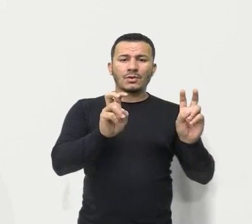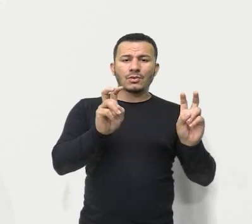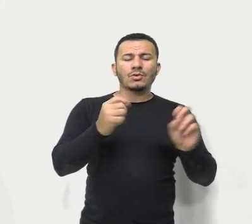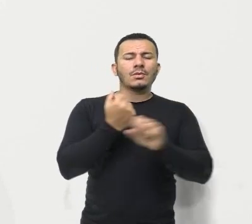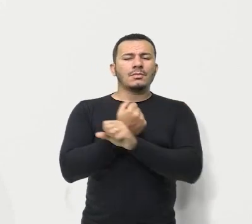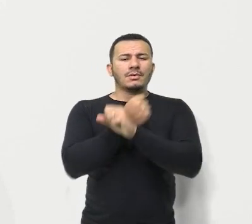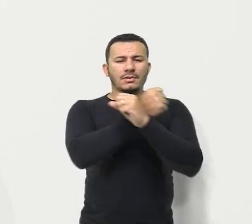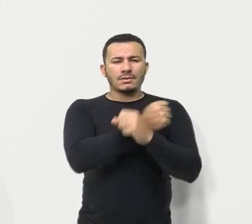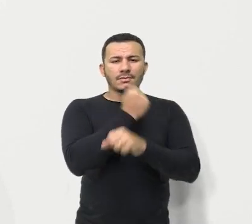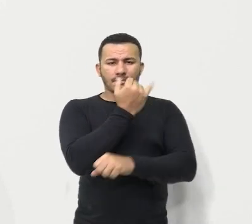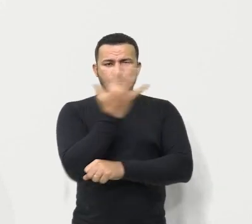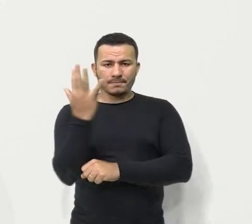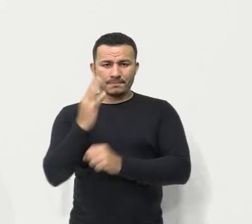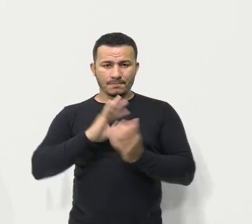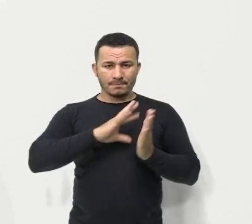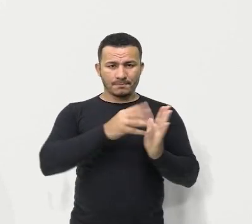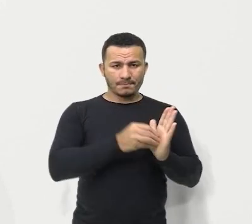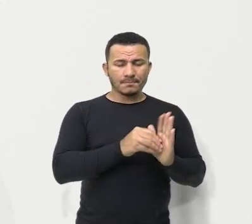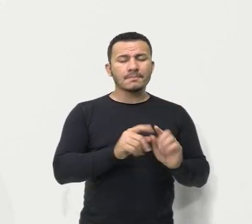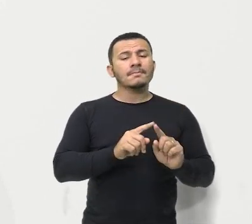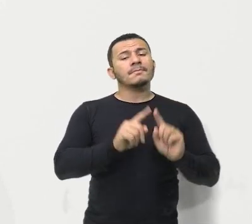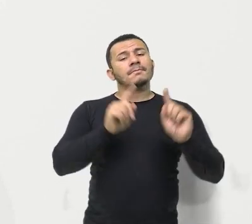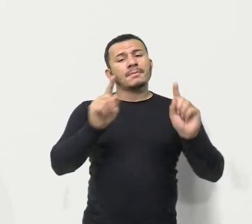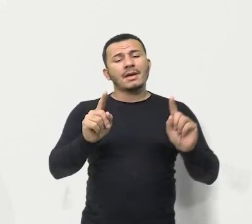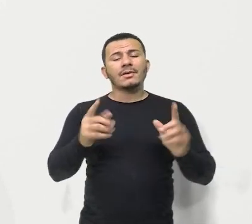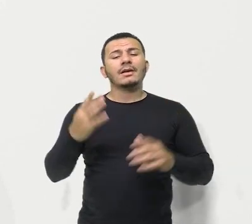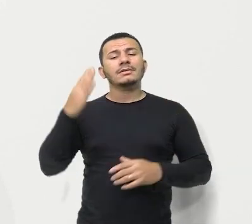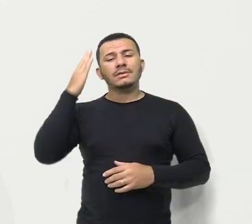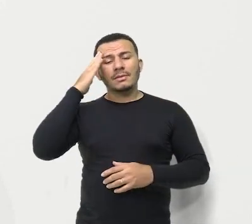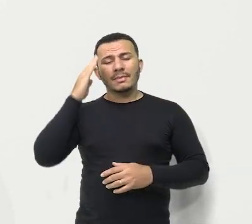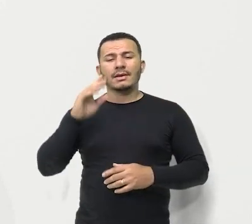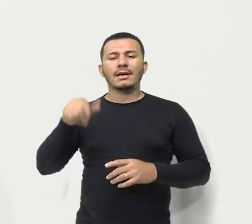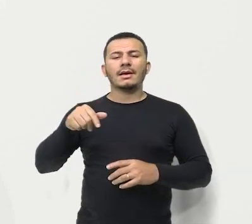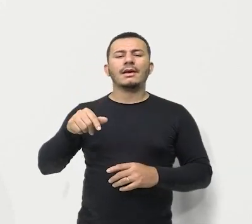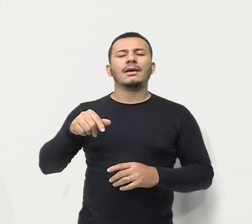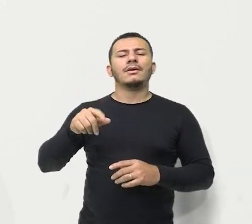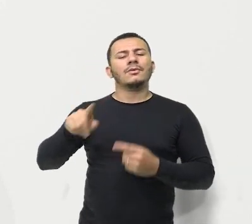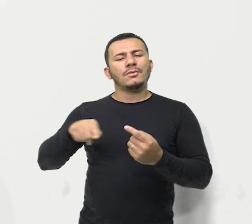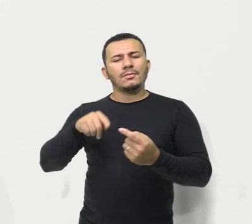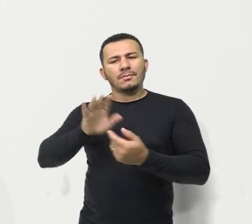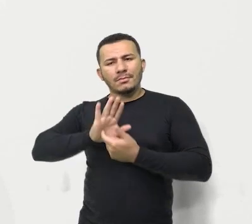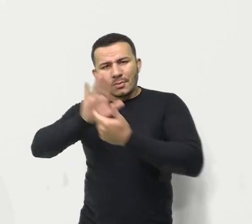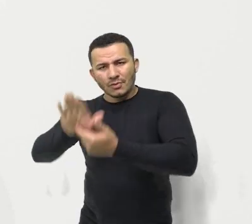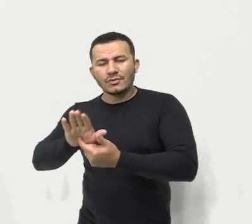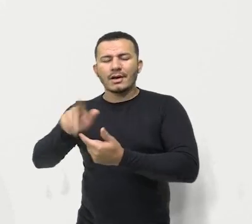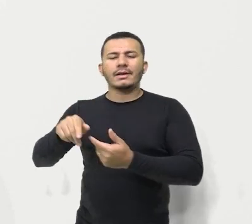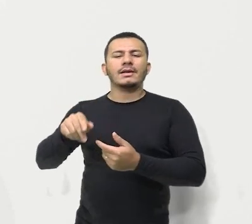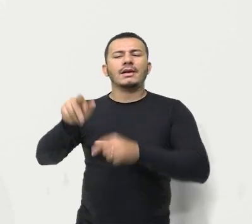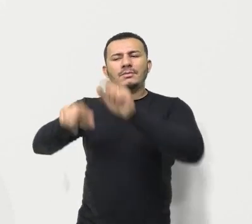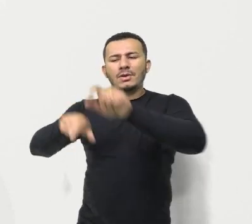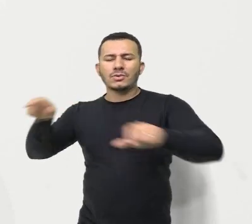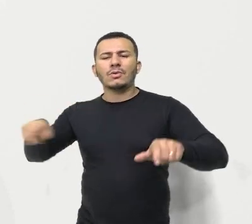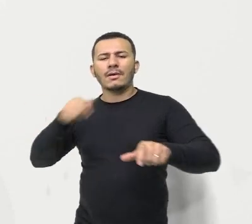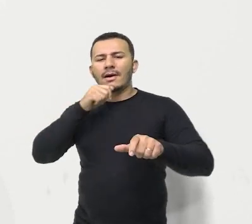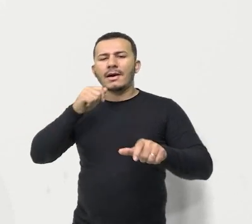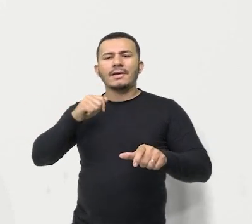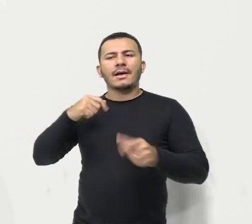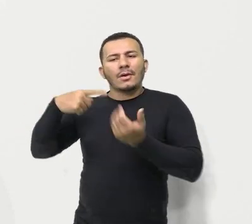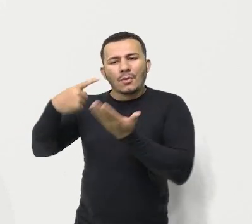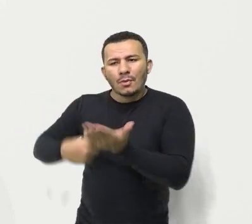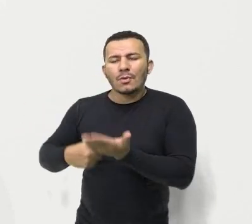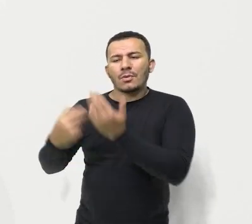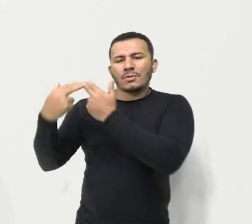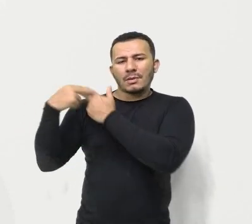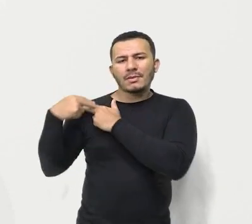à defesa da floresta amazônica, mas o que se queria era demonstrar que as pessoas não estão prontas para isso, não querem